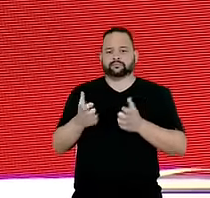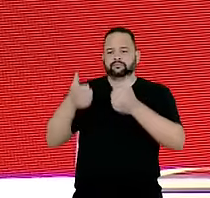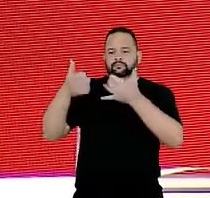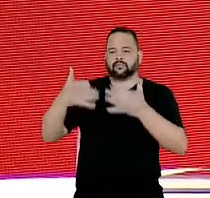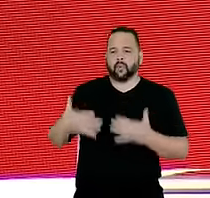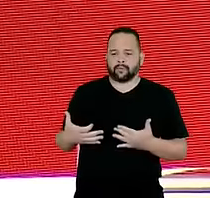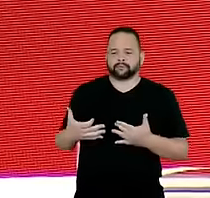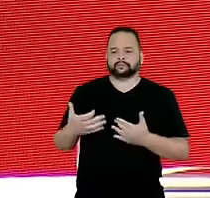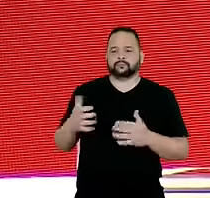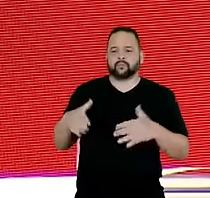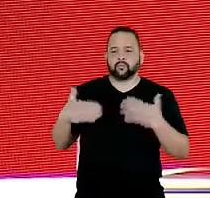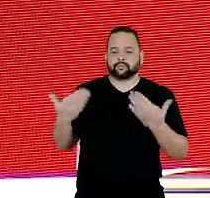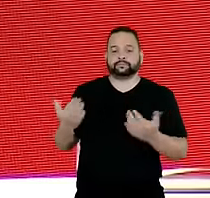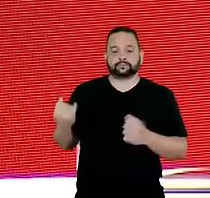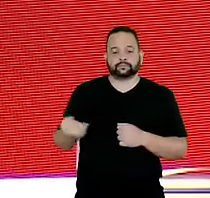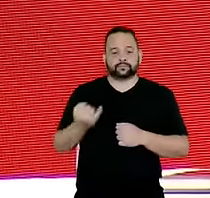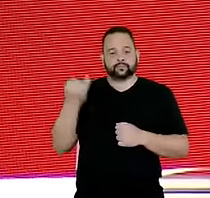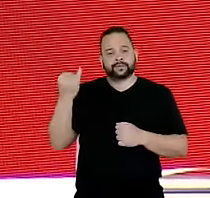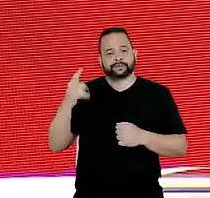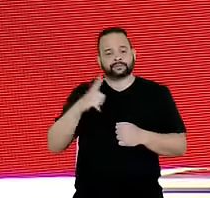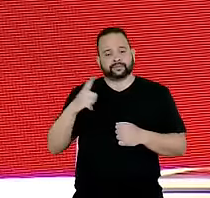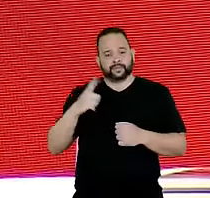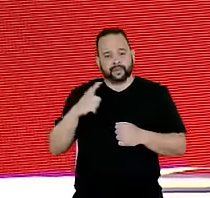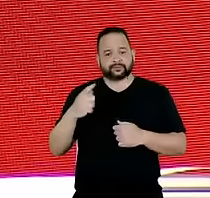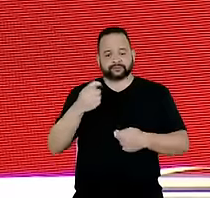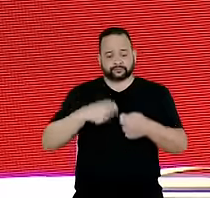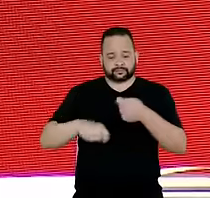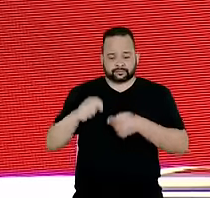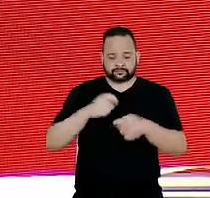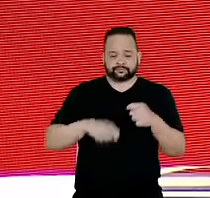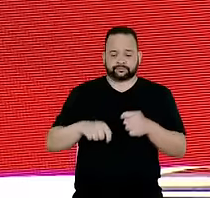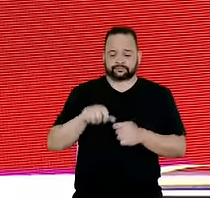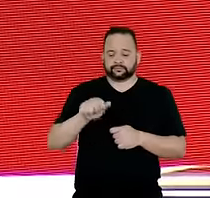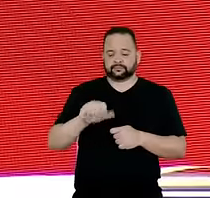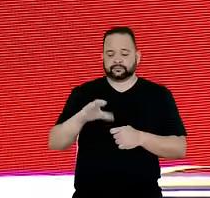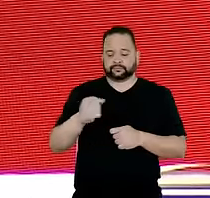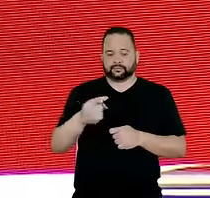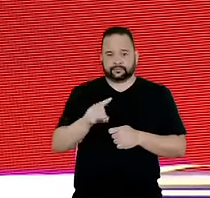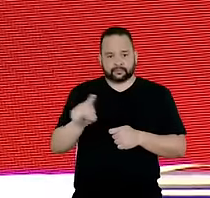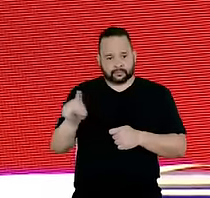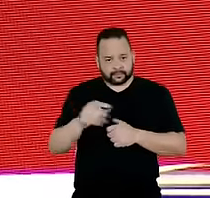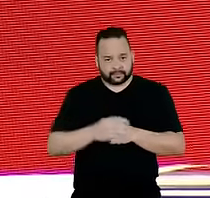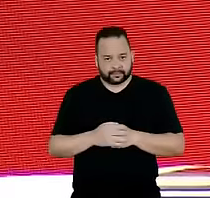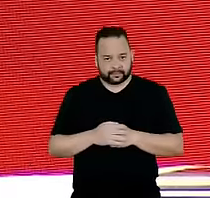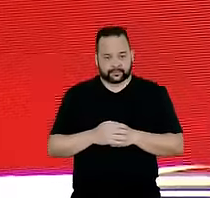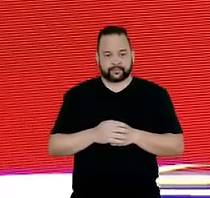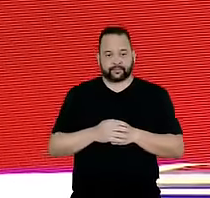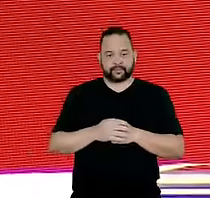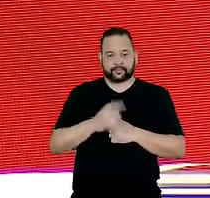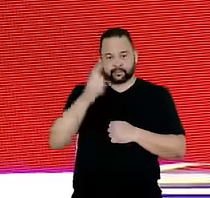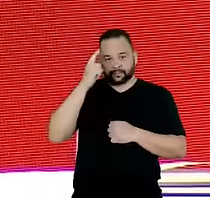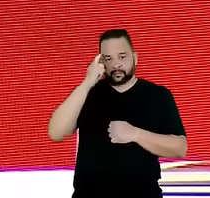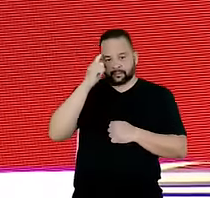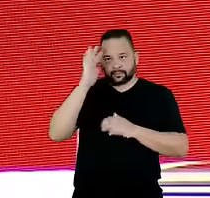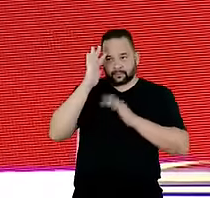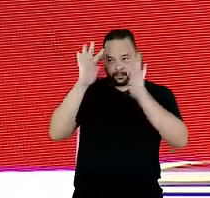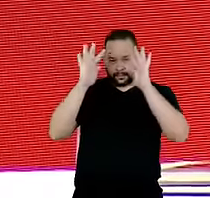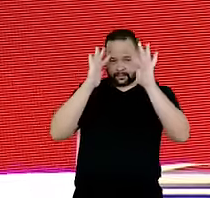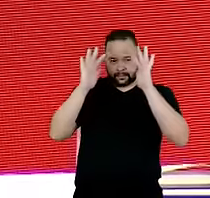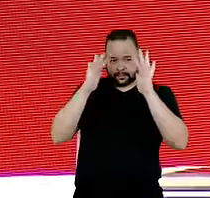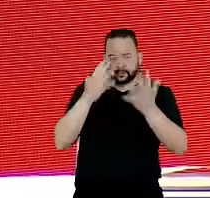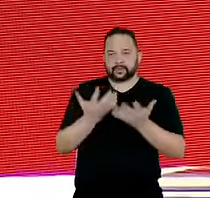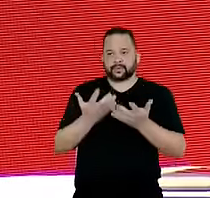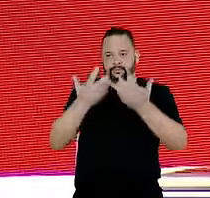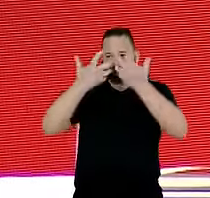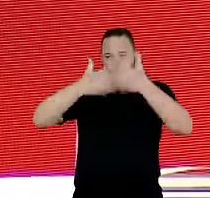isso tem pro mercado de capitais de uma maneira geral pensando tanto nas companhias abertas que vão ter que adotar esses critérios mas eventualmente os